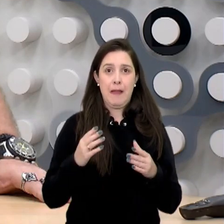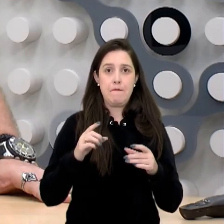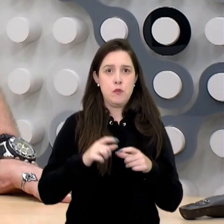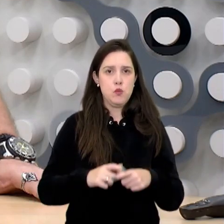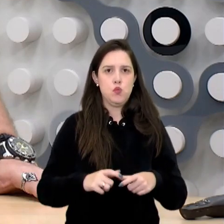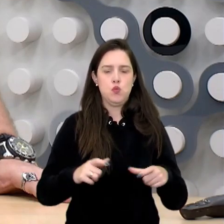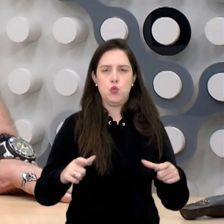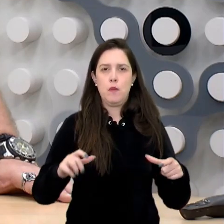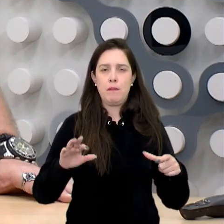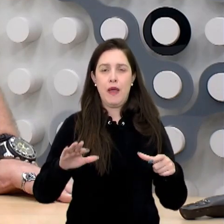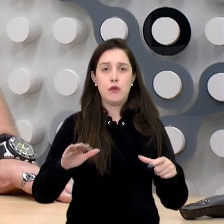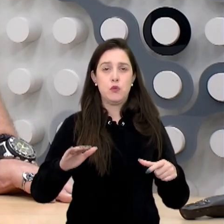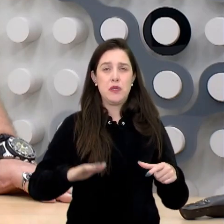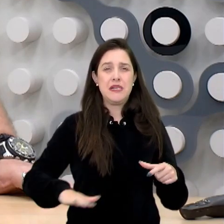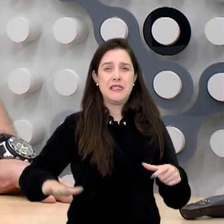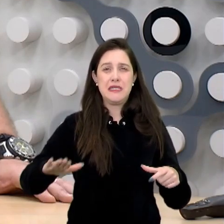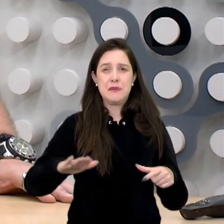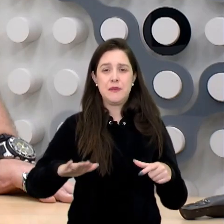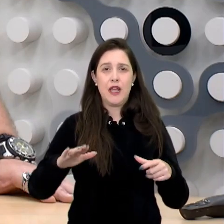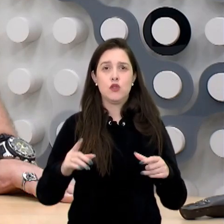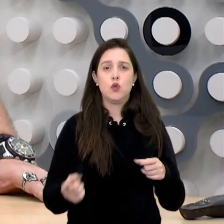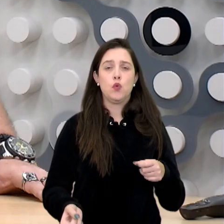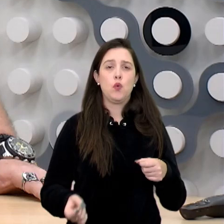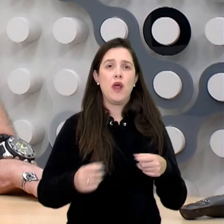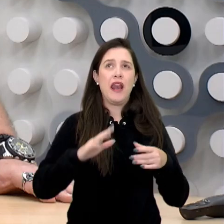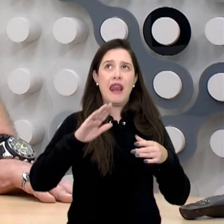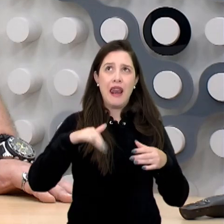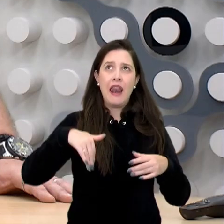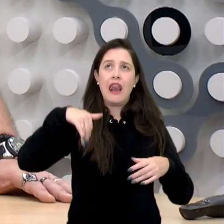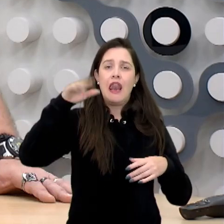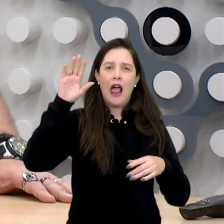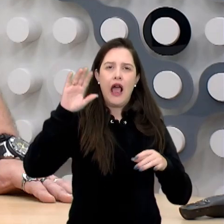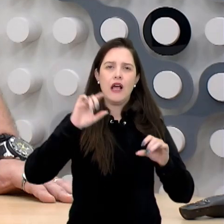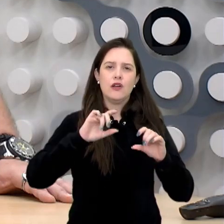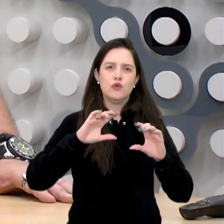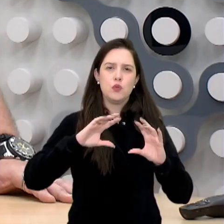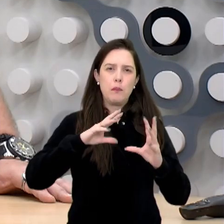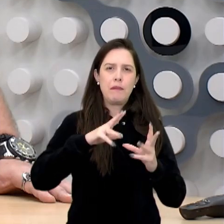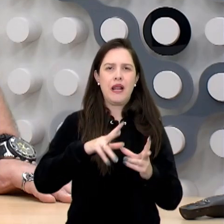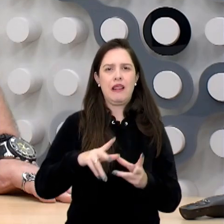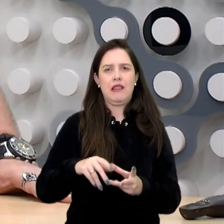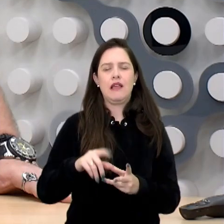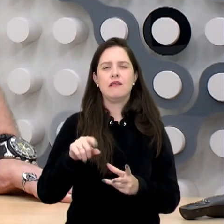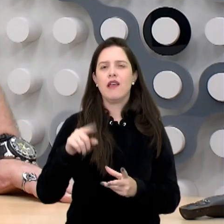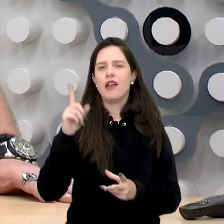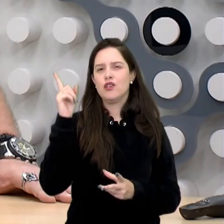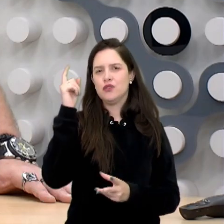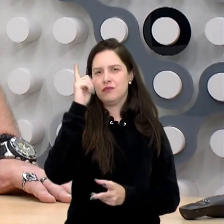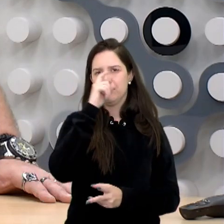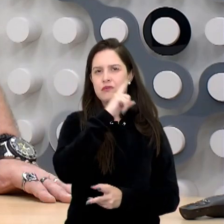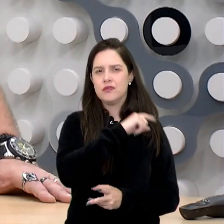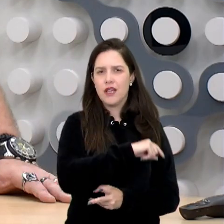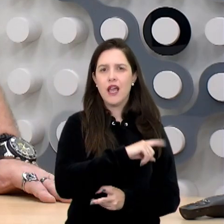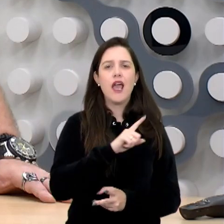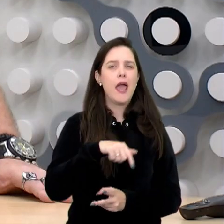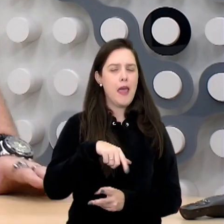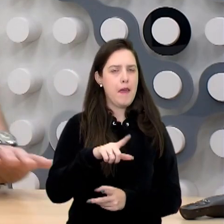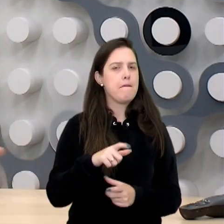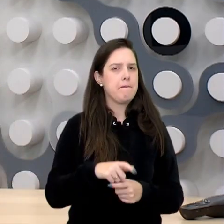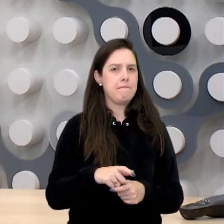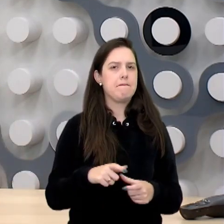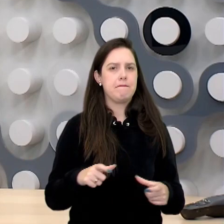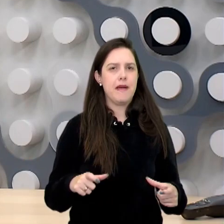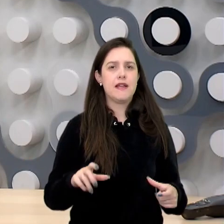do que chegar aí no interior do planeta, né? Porque, né, a dificuldade aí ela é bem maior. E